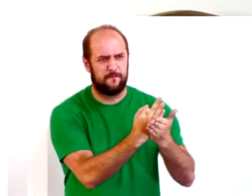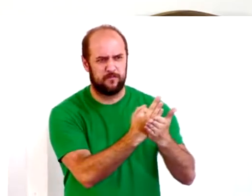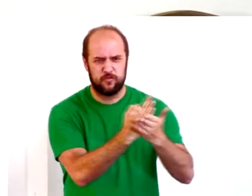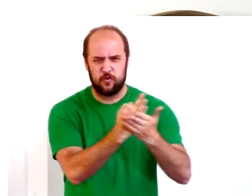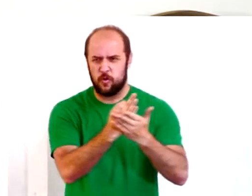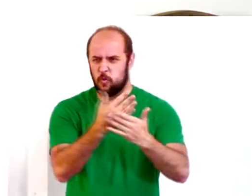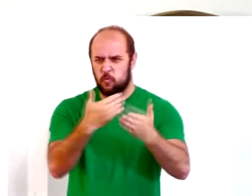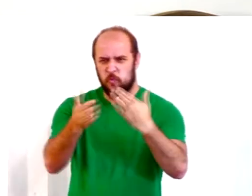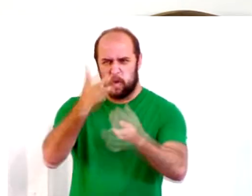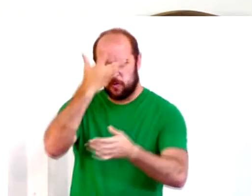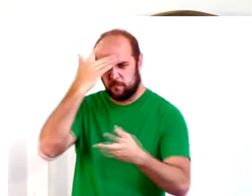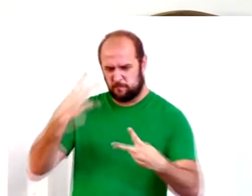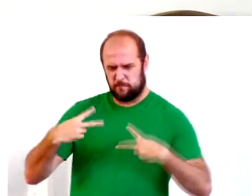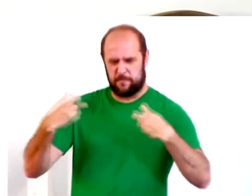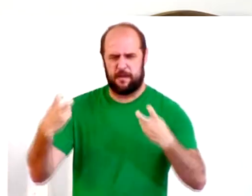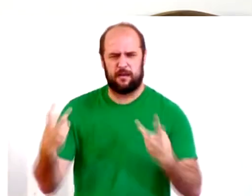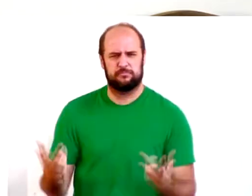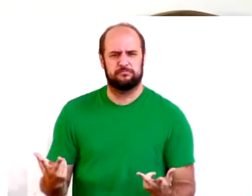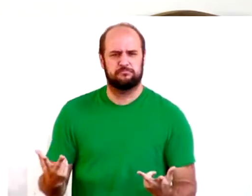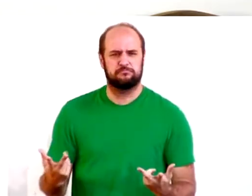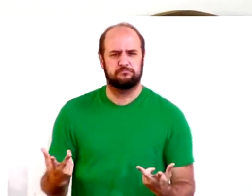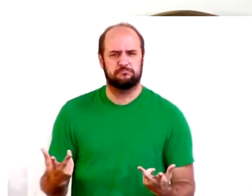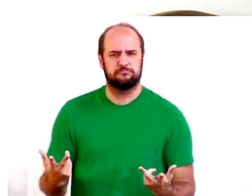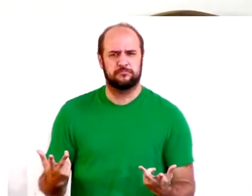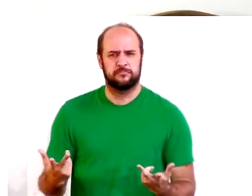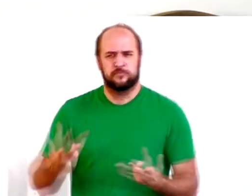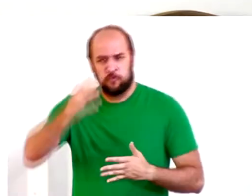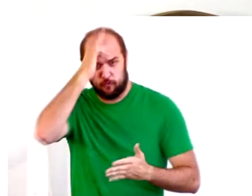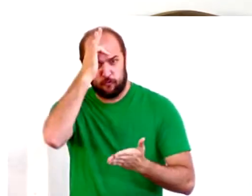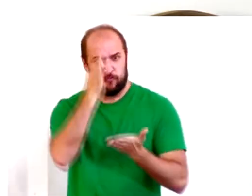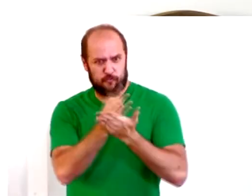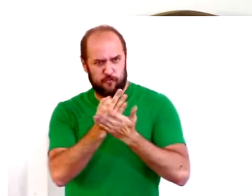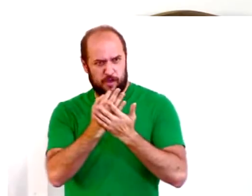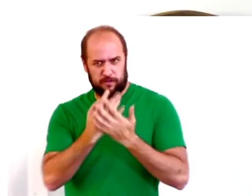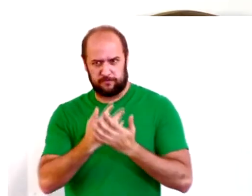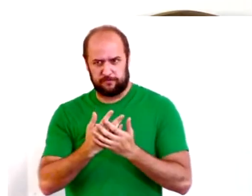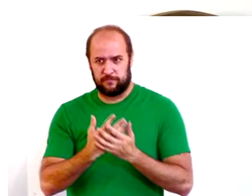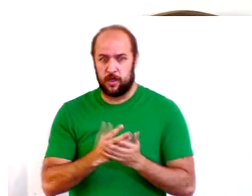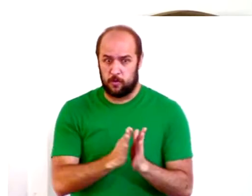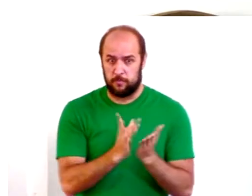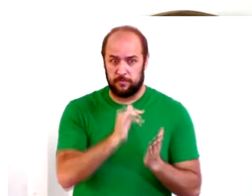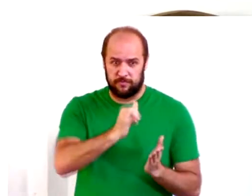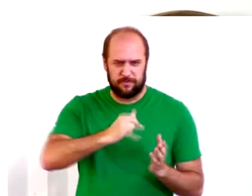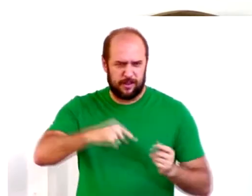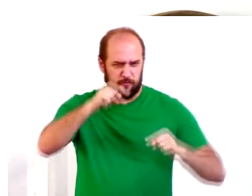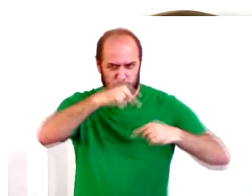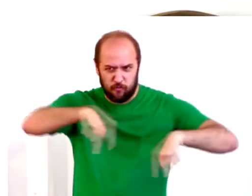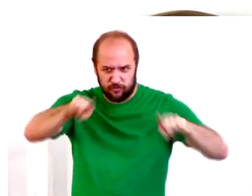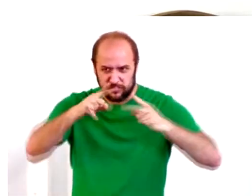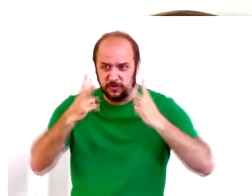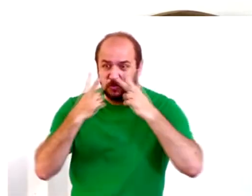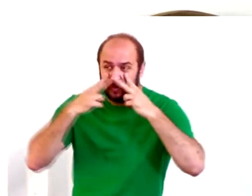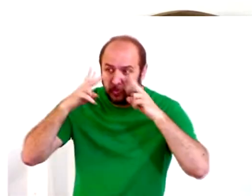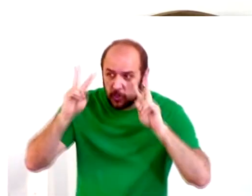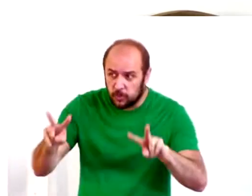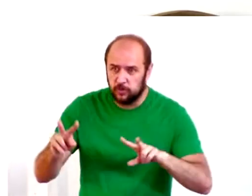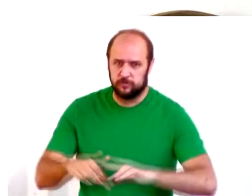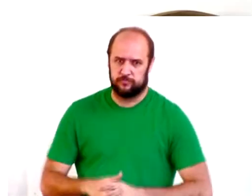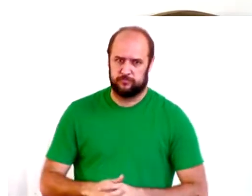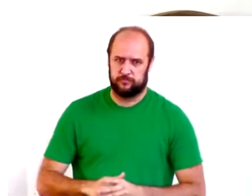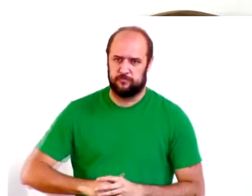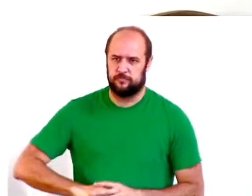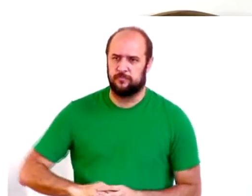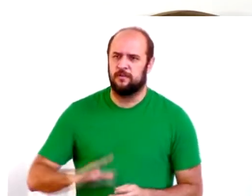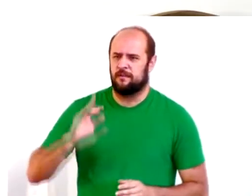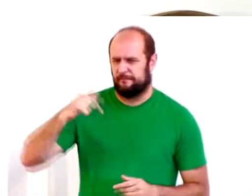nós? Será que esse testemunho de fé, sereis minhas testemunhas, tanto aqui, quanto ali, quanto lá, é